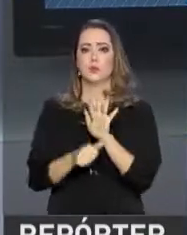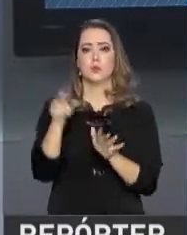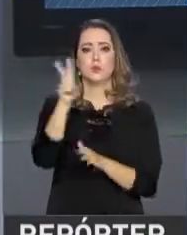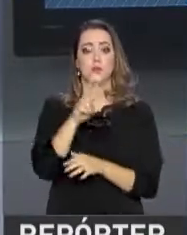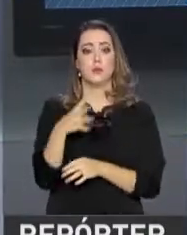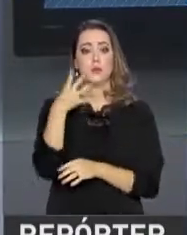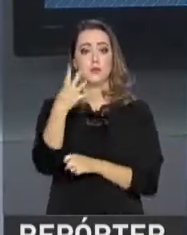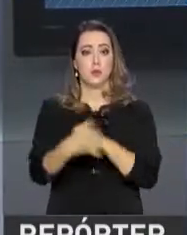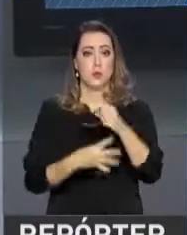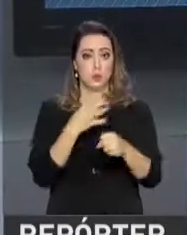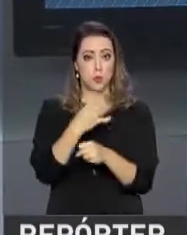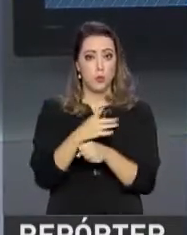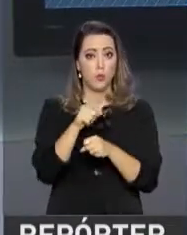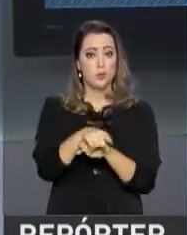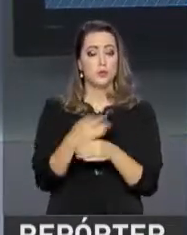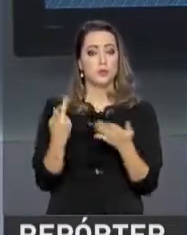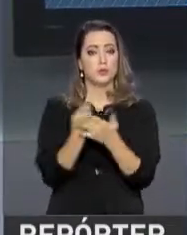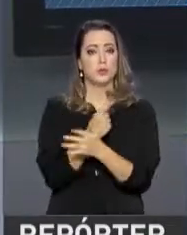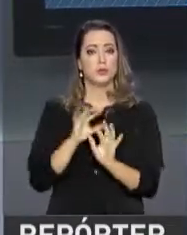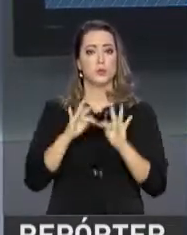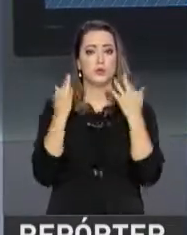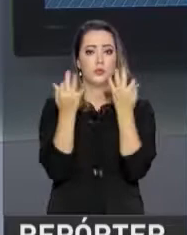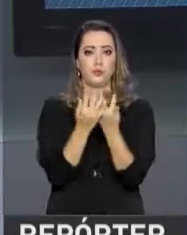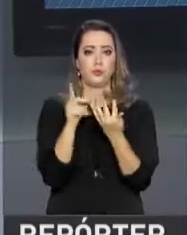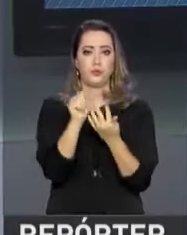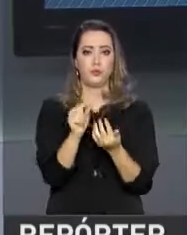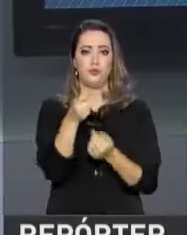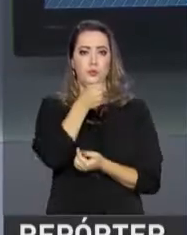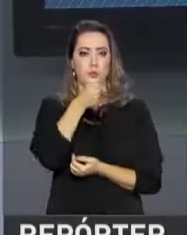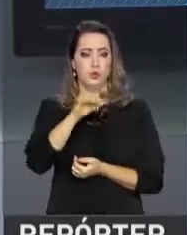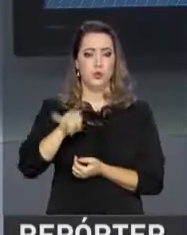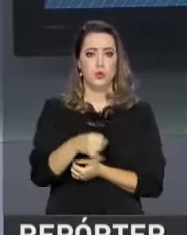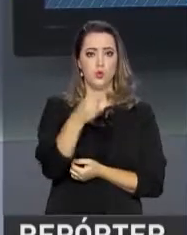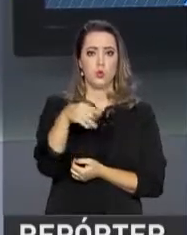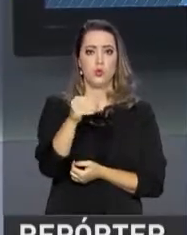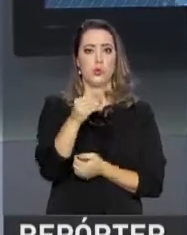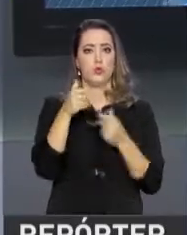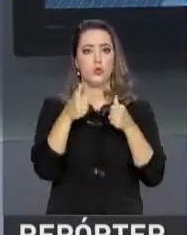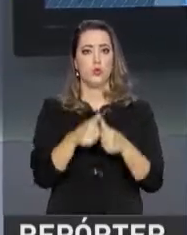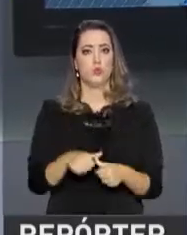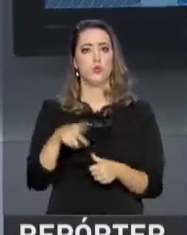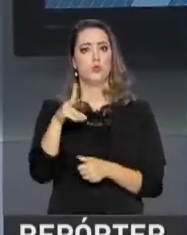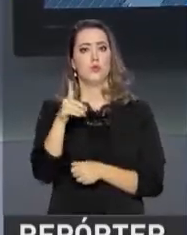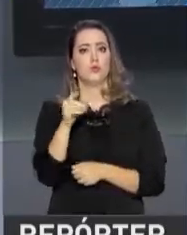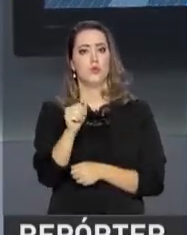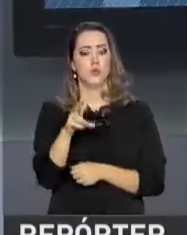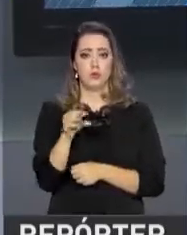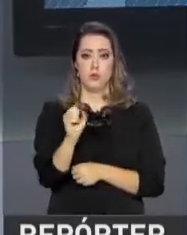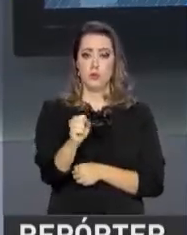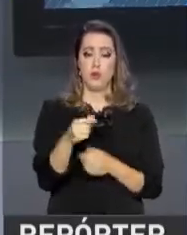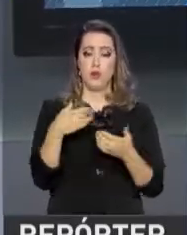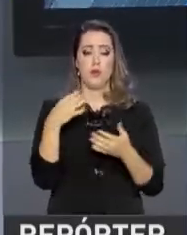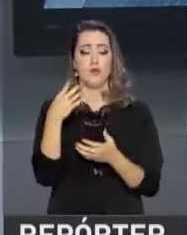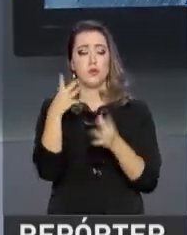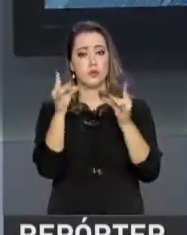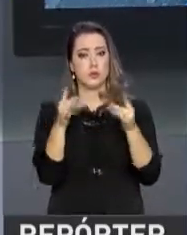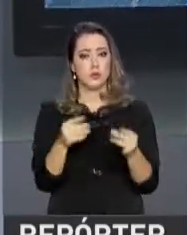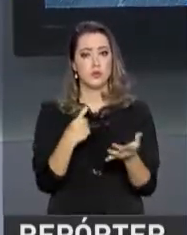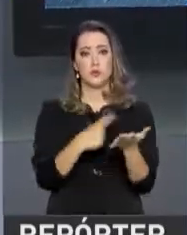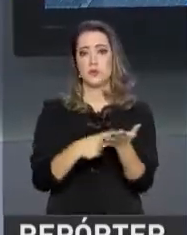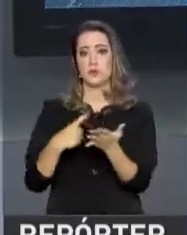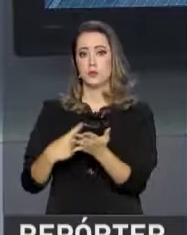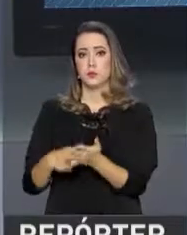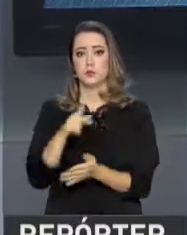chefe de estado brasileiro participa do fórum o repórter joão pedro neto já está ainda a voz e nos informa sobre a agenda do presidente